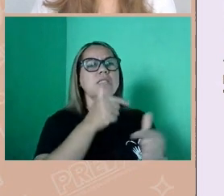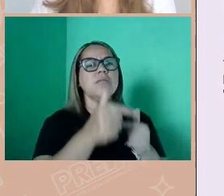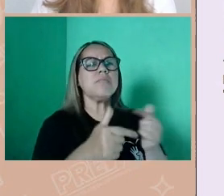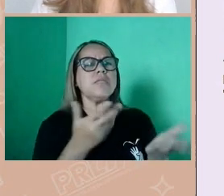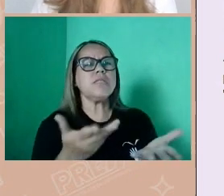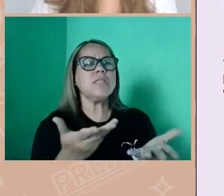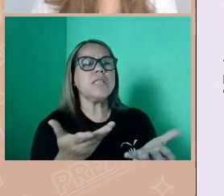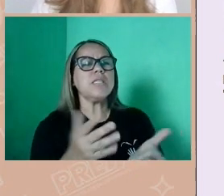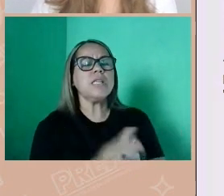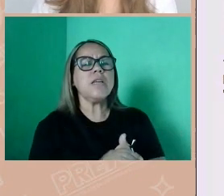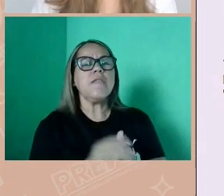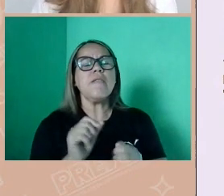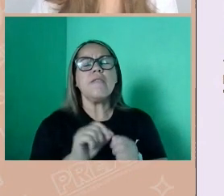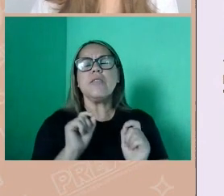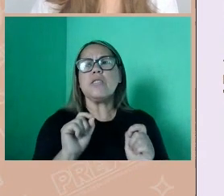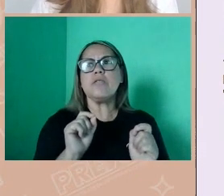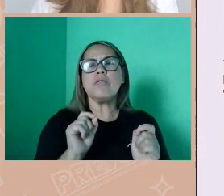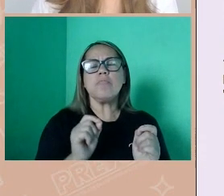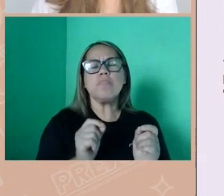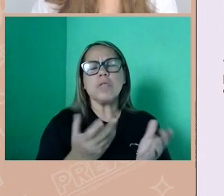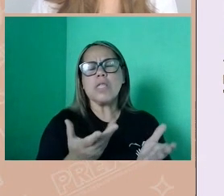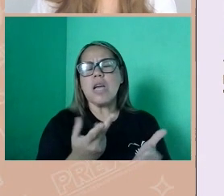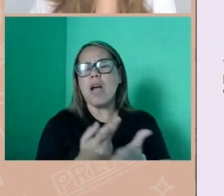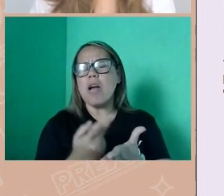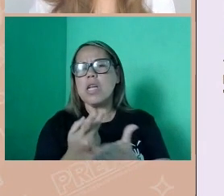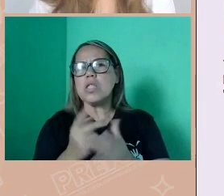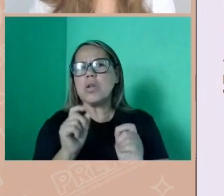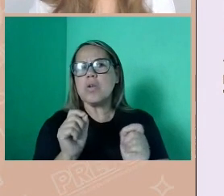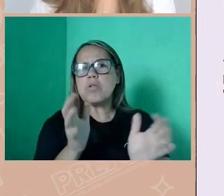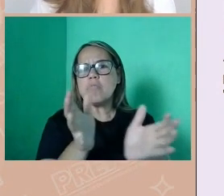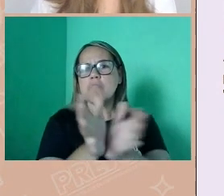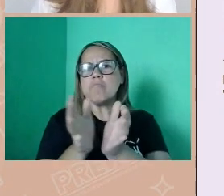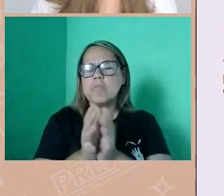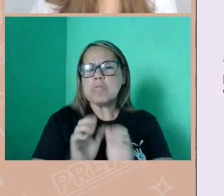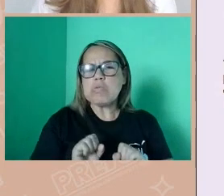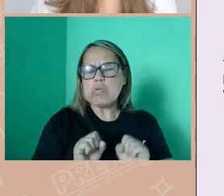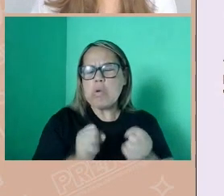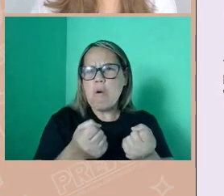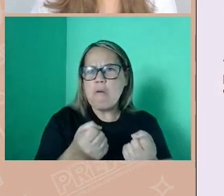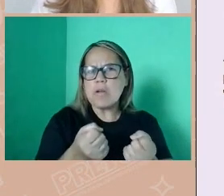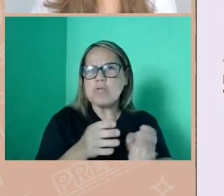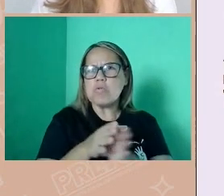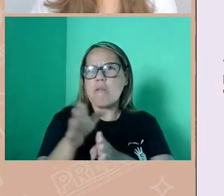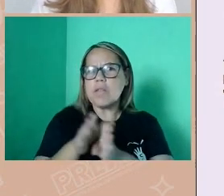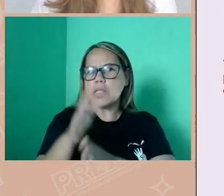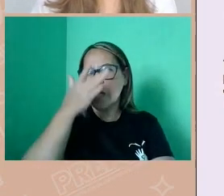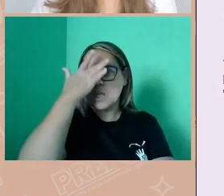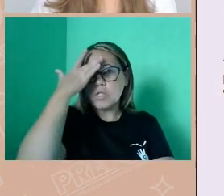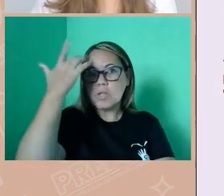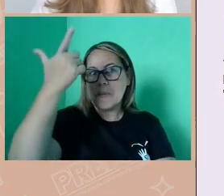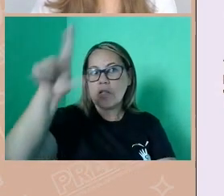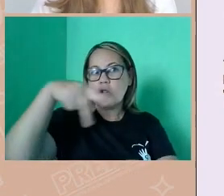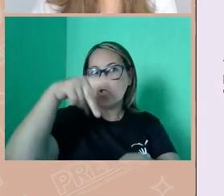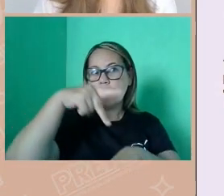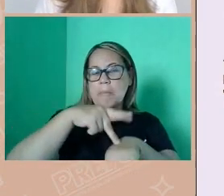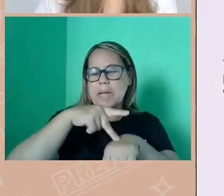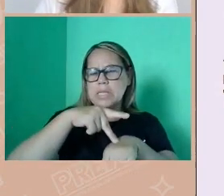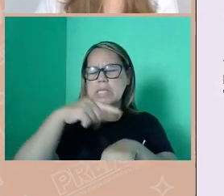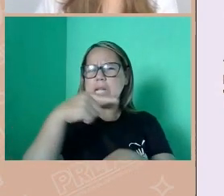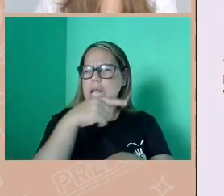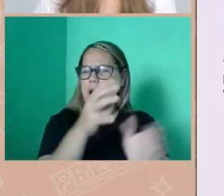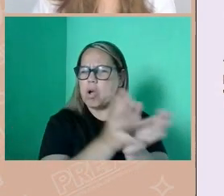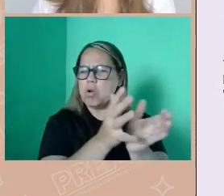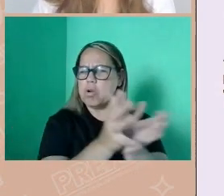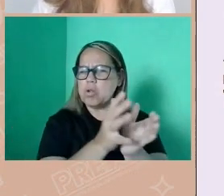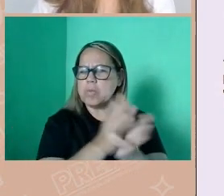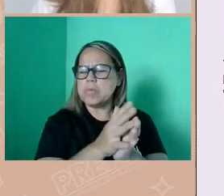esforços do grupo de convencer né os observadores internacionais de que o grupo estaria mais